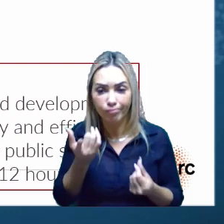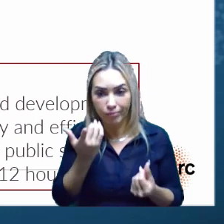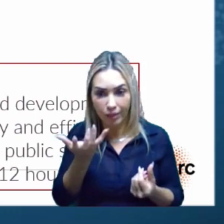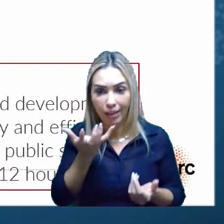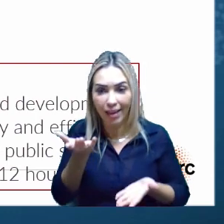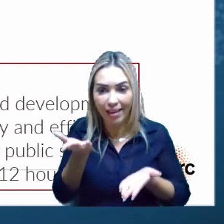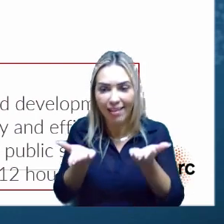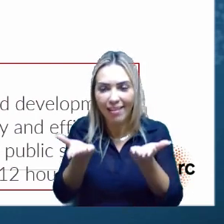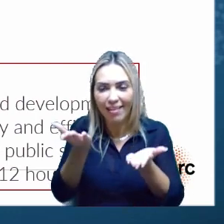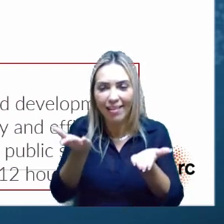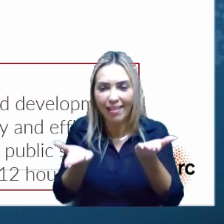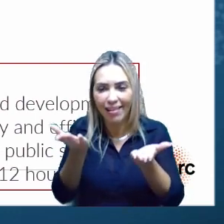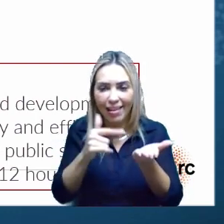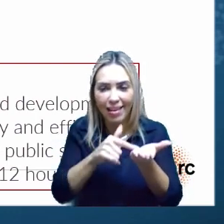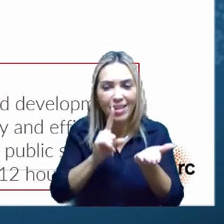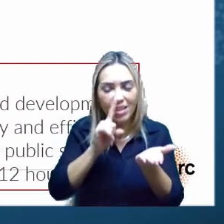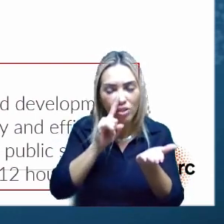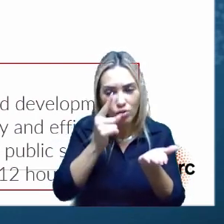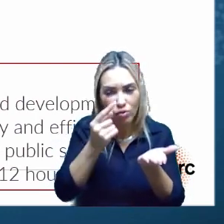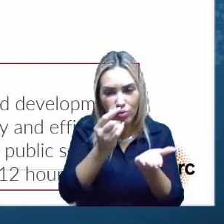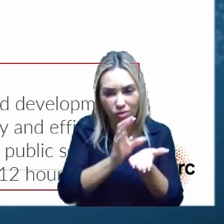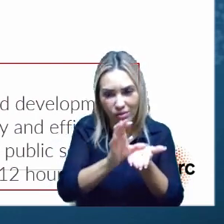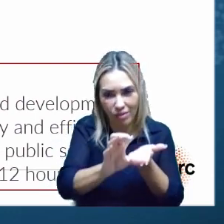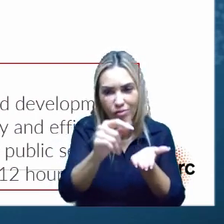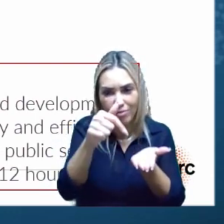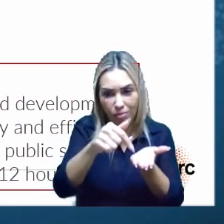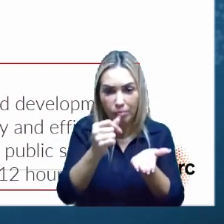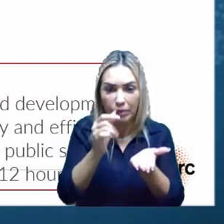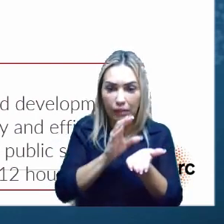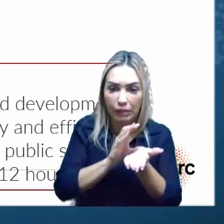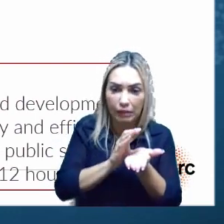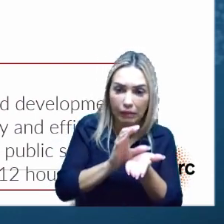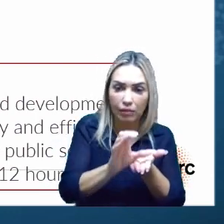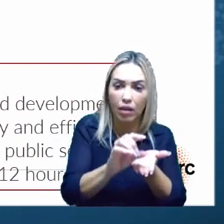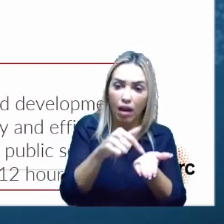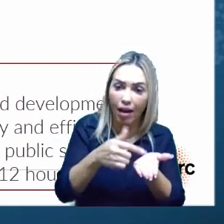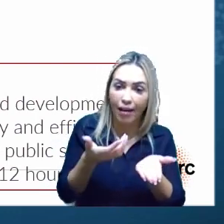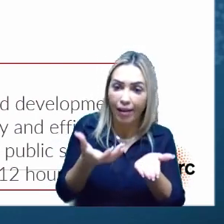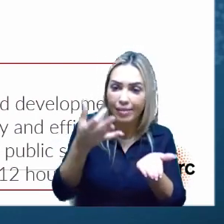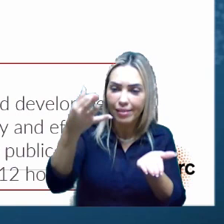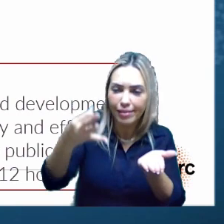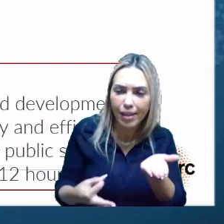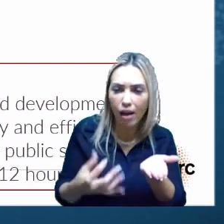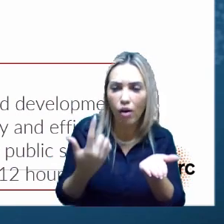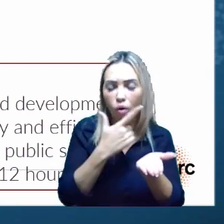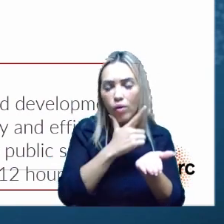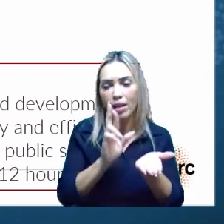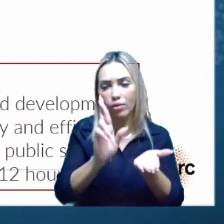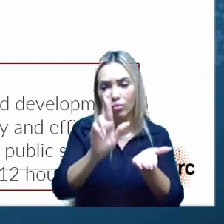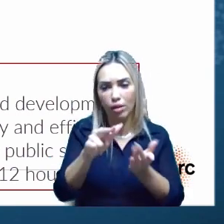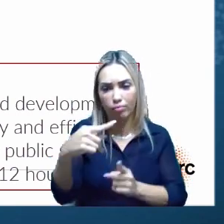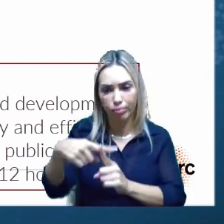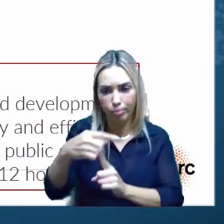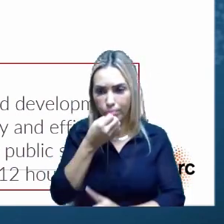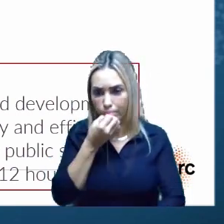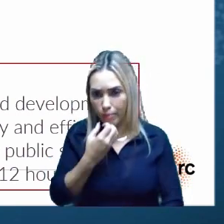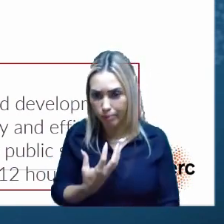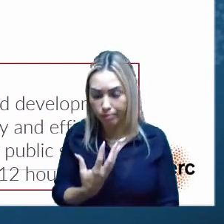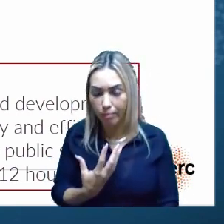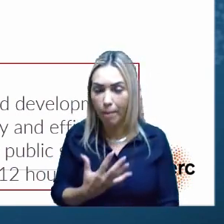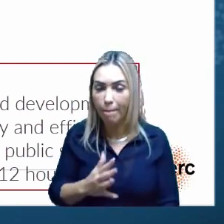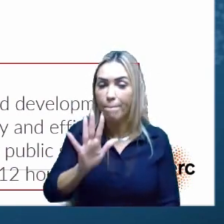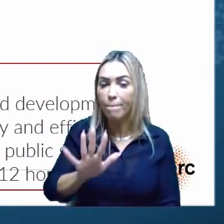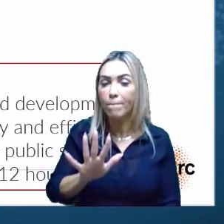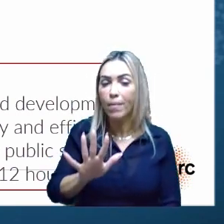equilibrar os riscos financeiros. Você faz um investimento tão grande, você quer ter certeza de que será um resultado positivo. Agora vamos